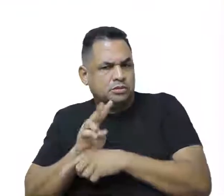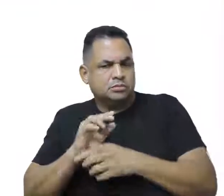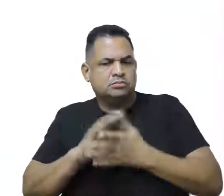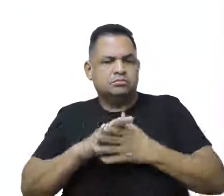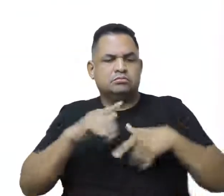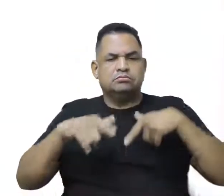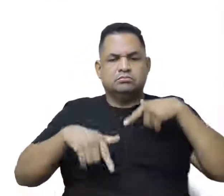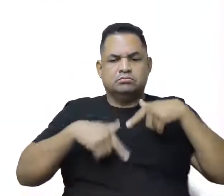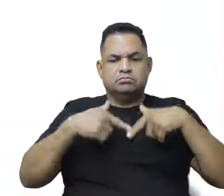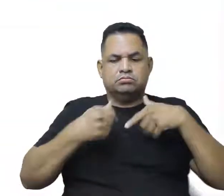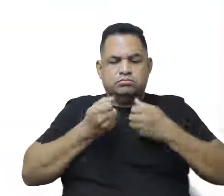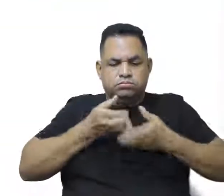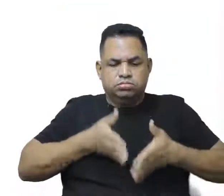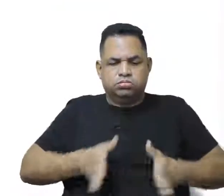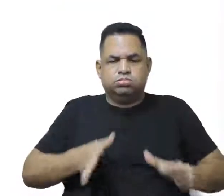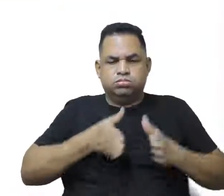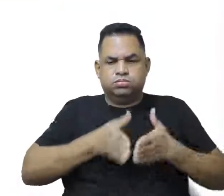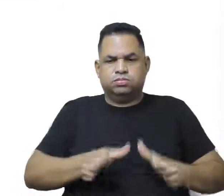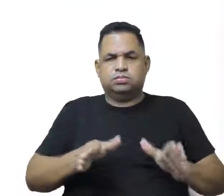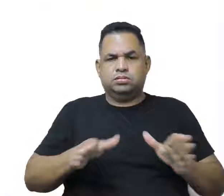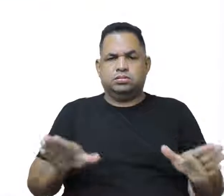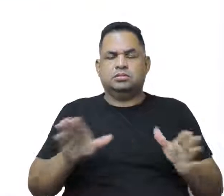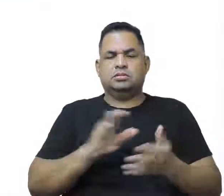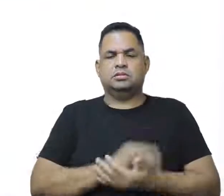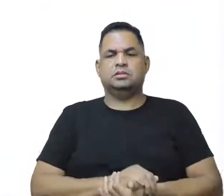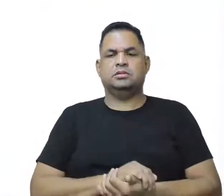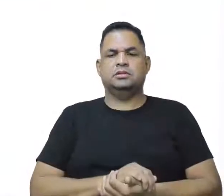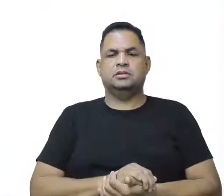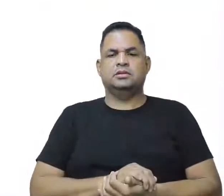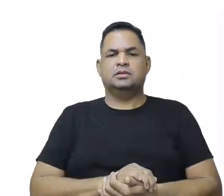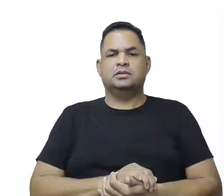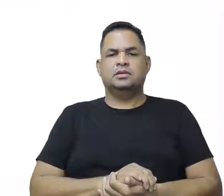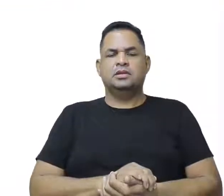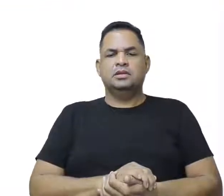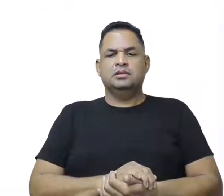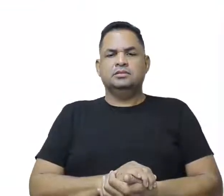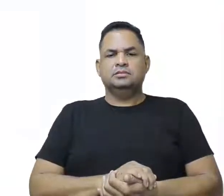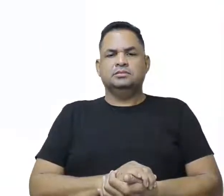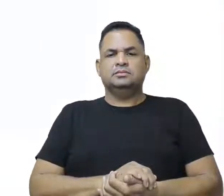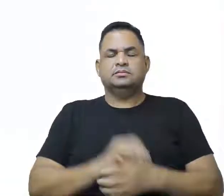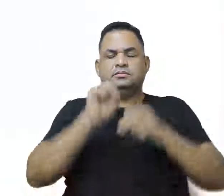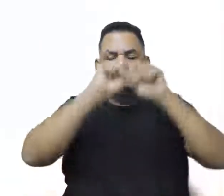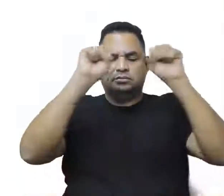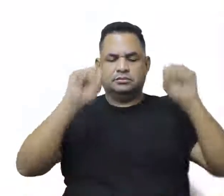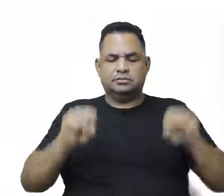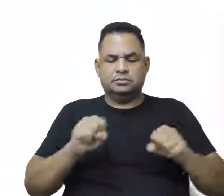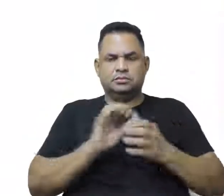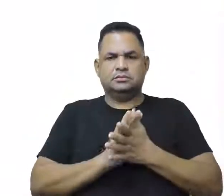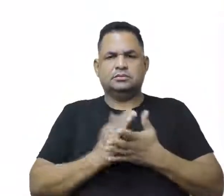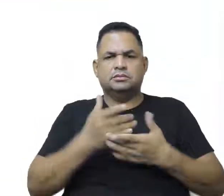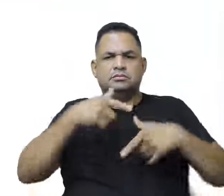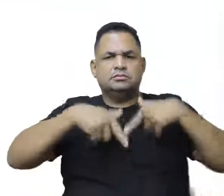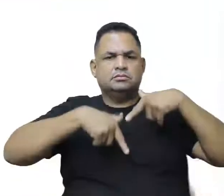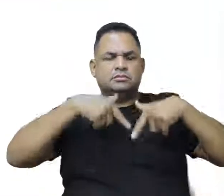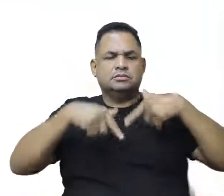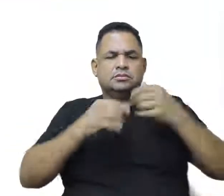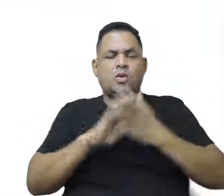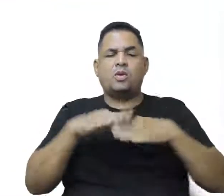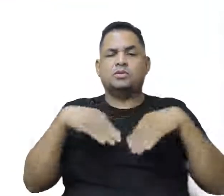reprodução. Então, quando ele fala aqui, ó, sistemas funcionais, quando vocês verem